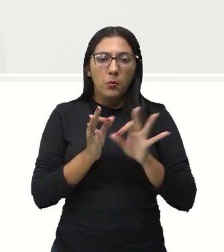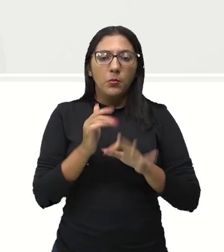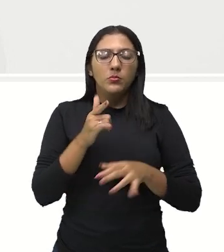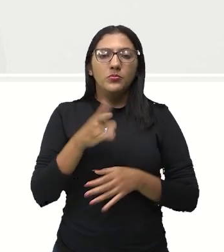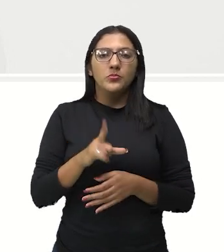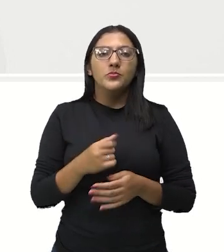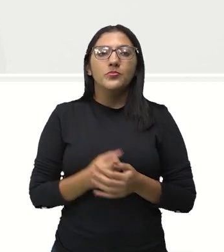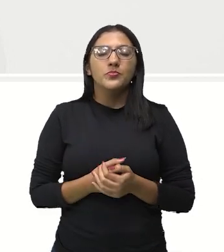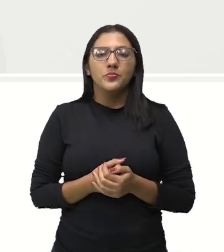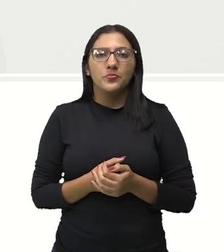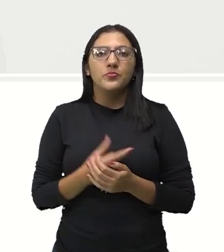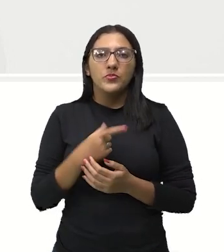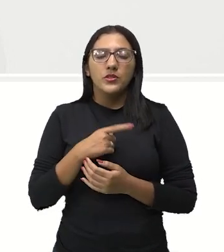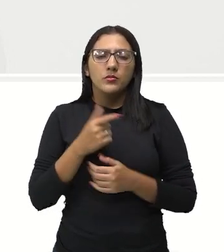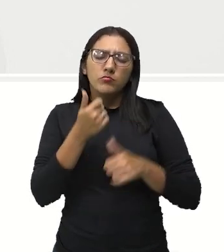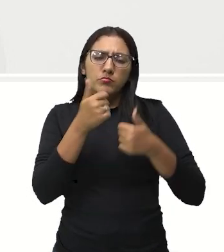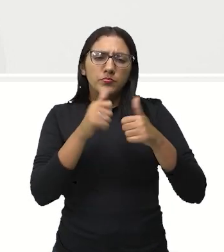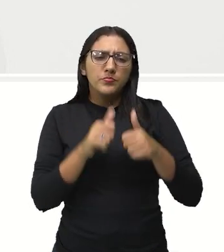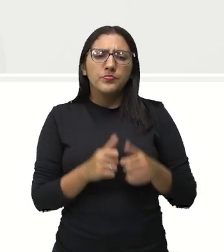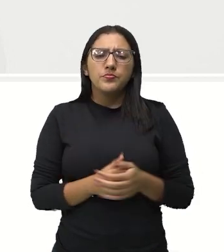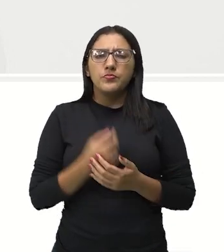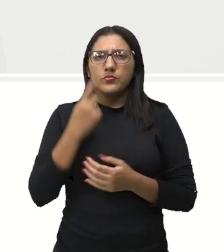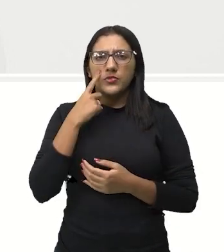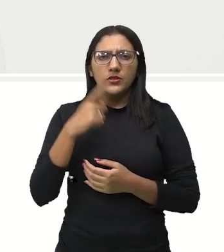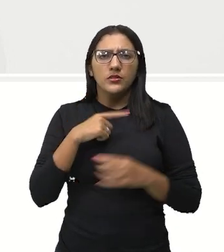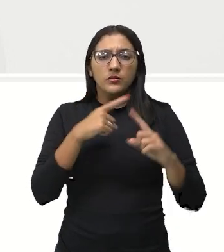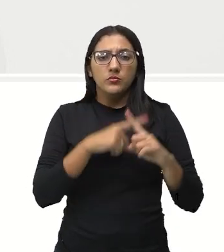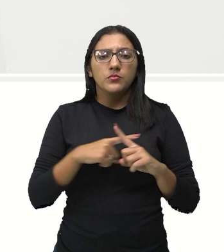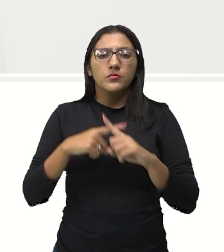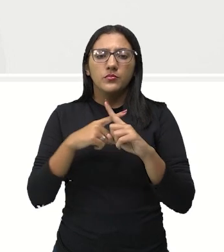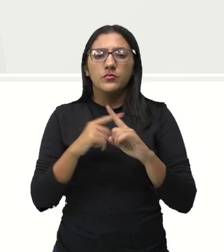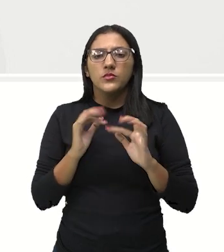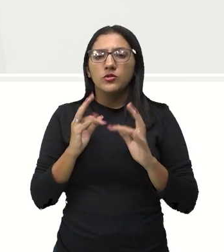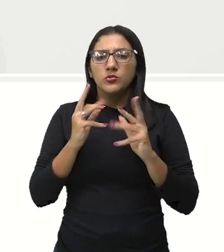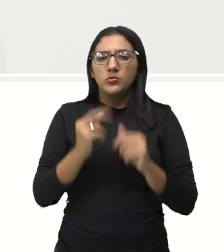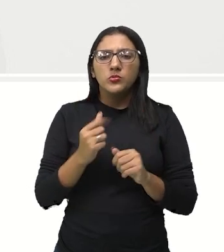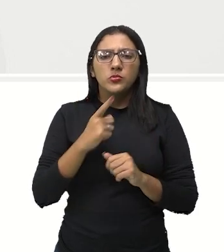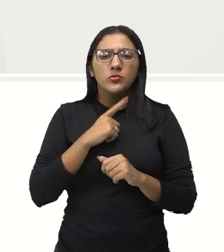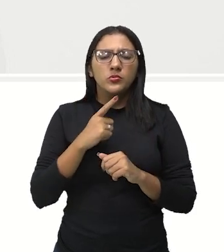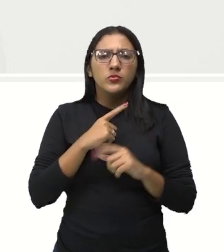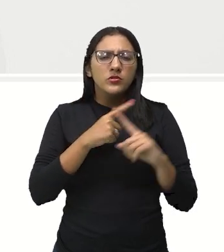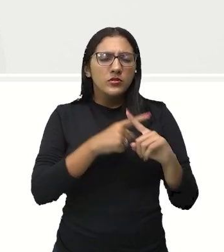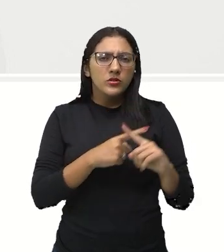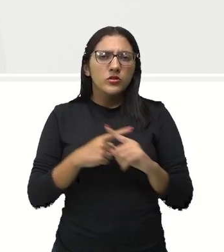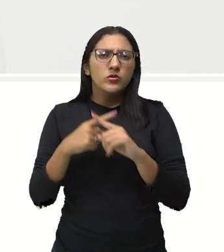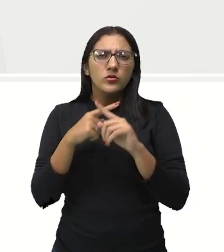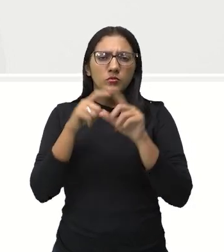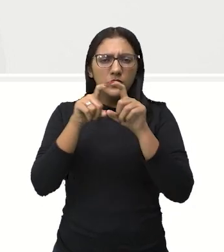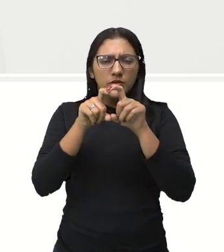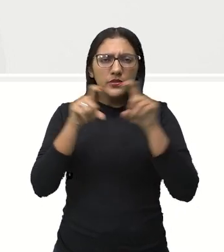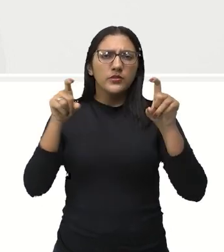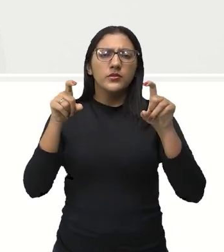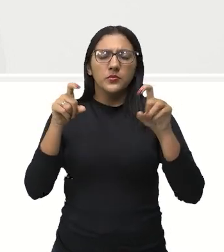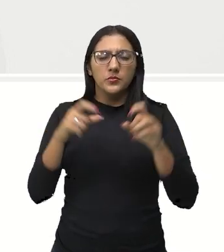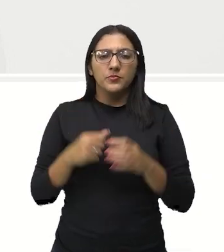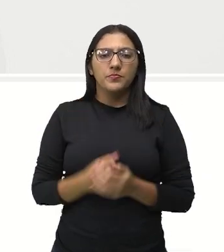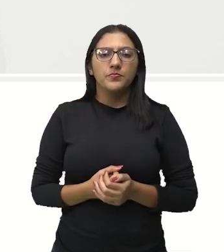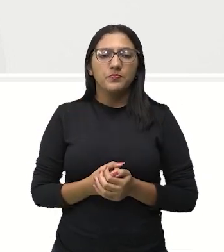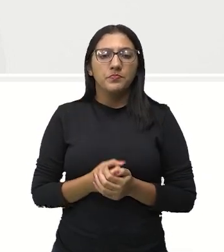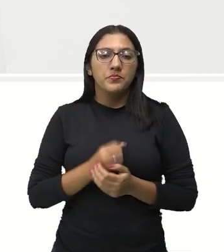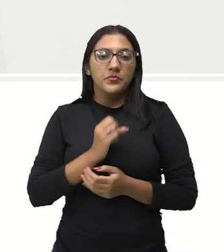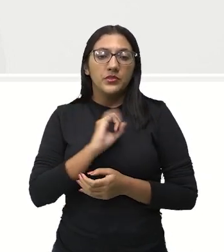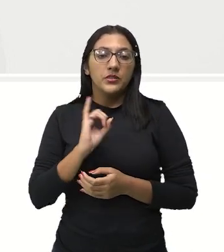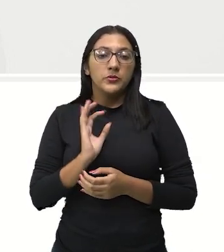analisar então, ó, tem uma multiplicação, no numerador tudo é uma multiplicação, certo? Quando isso ocorrer e tiver